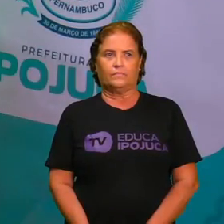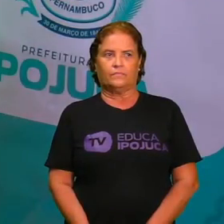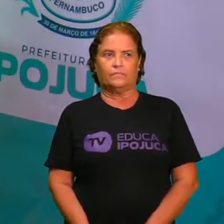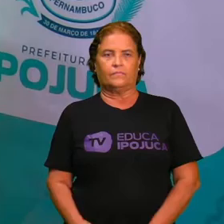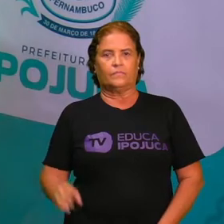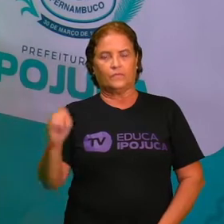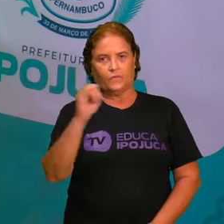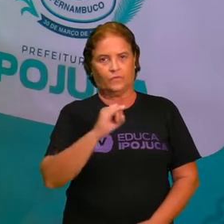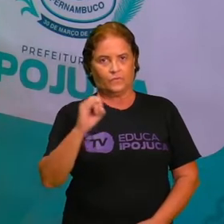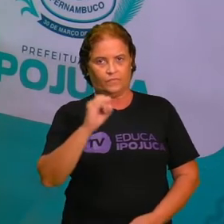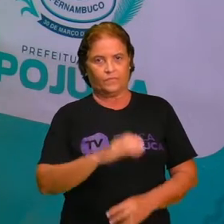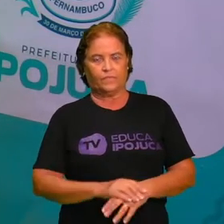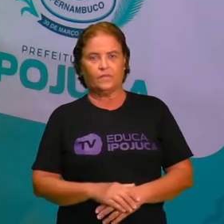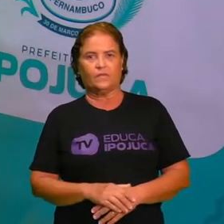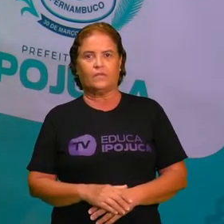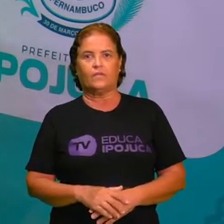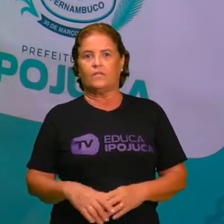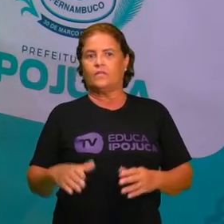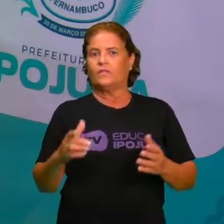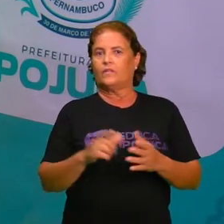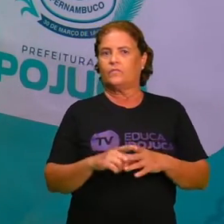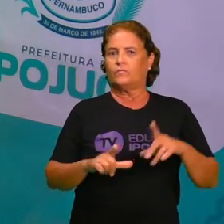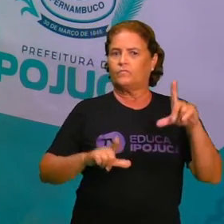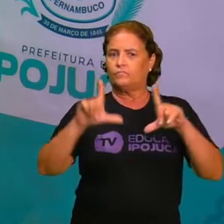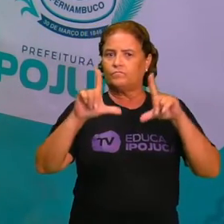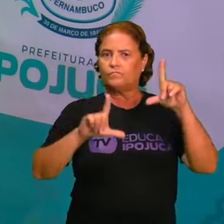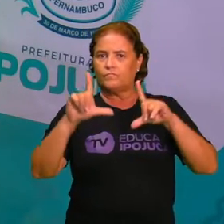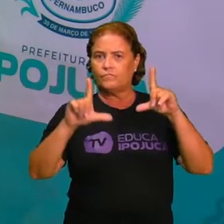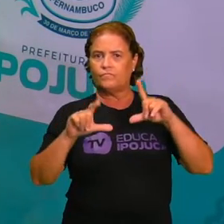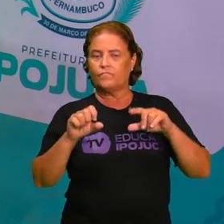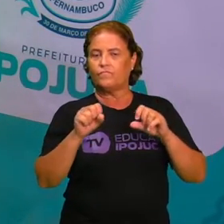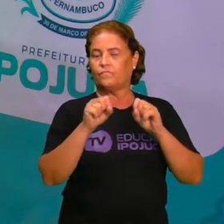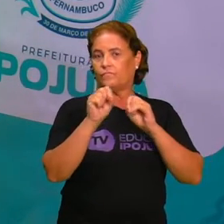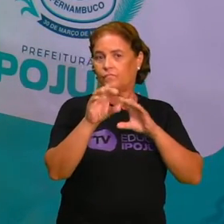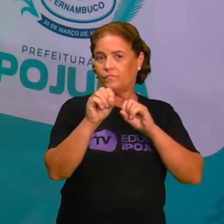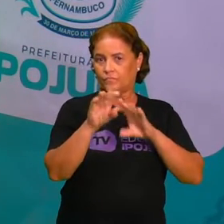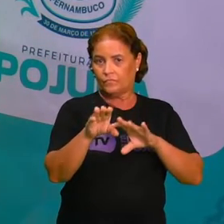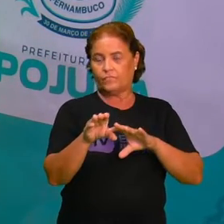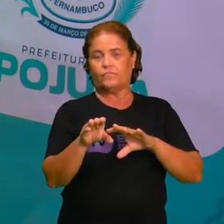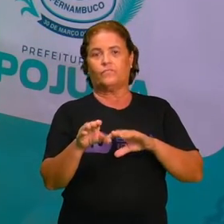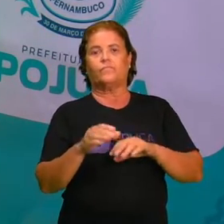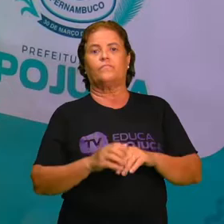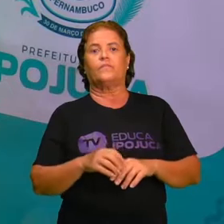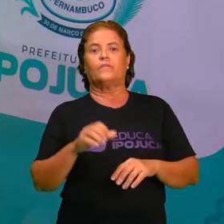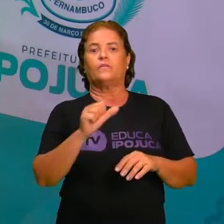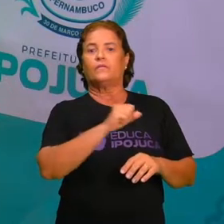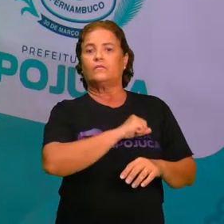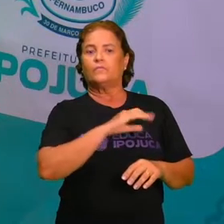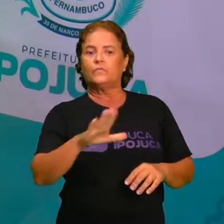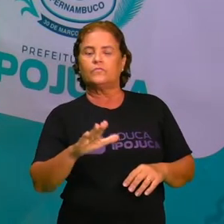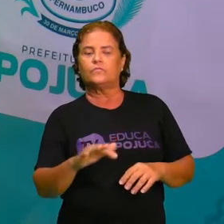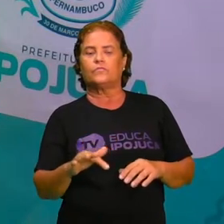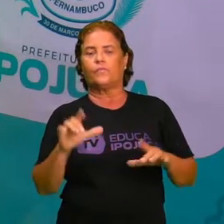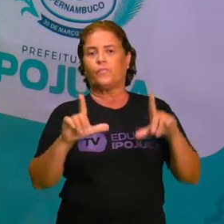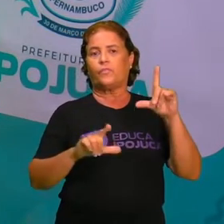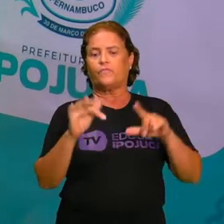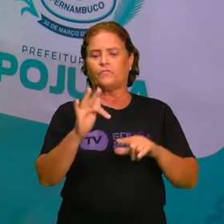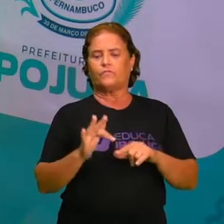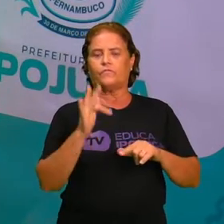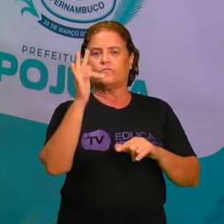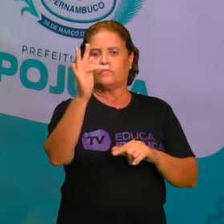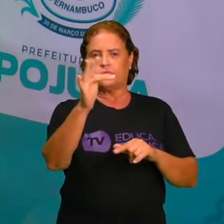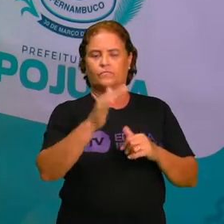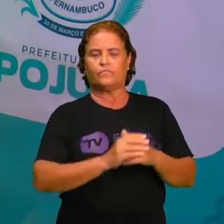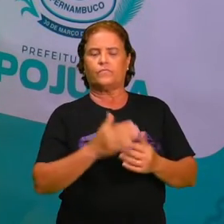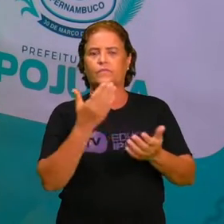Olá, está no ar a TV Educa e Pojuca, a TV do futuro, a nossa escola do